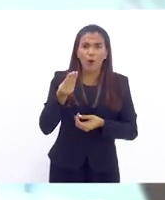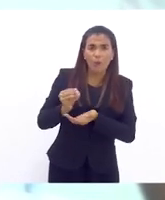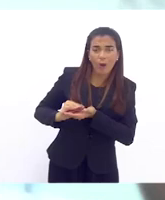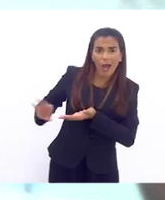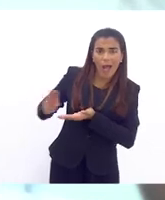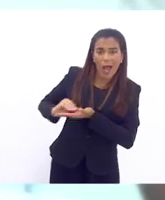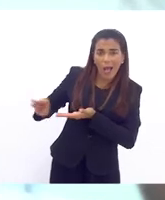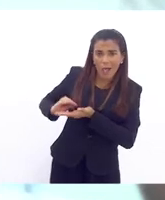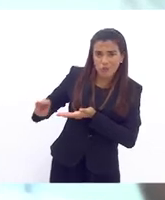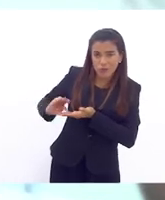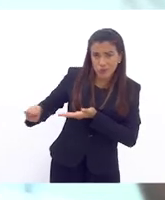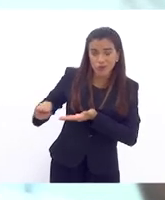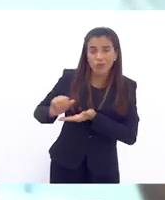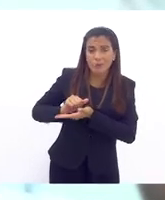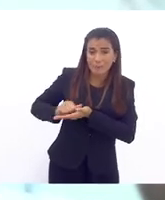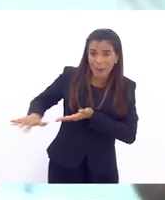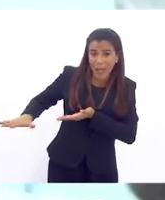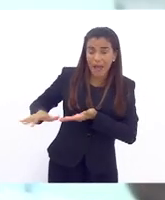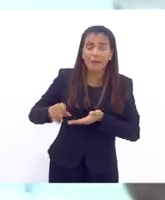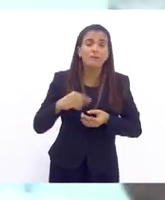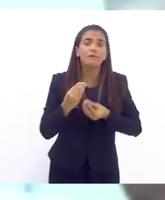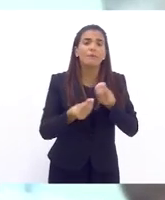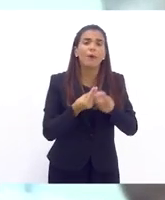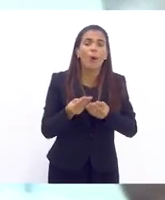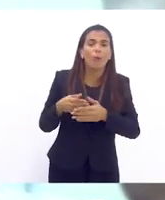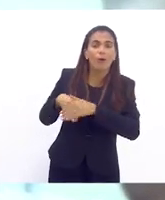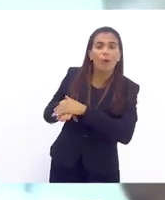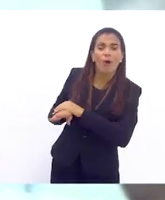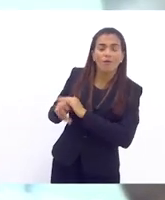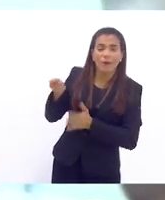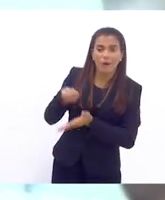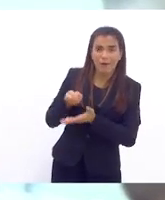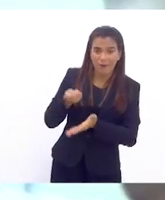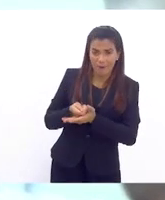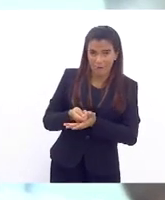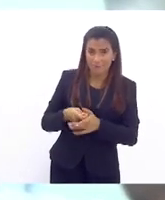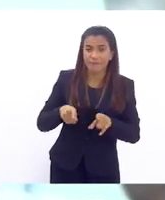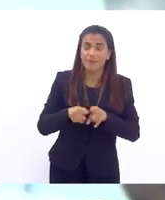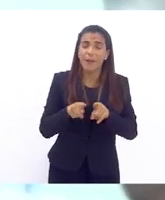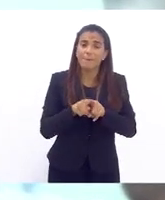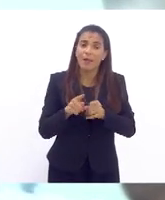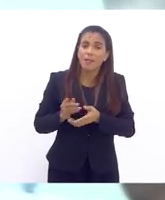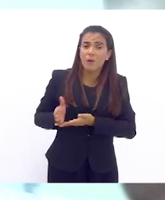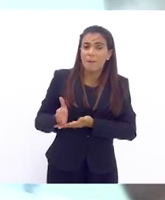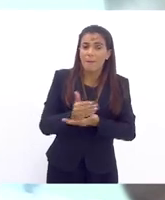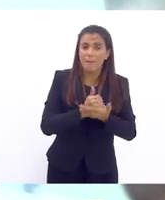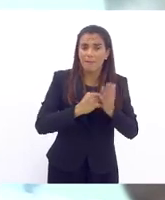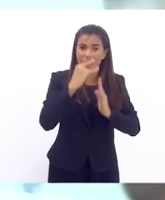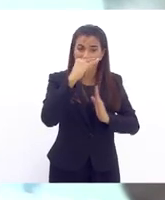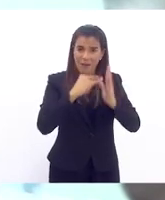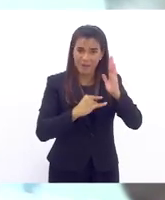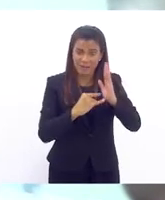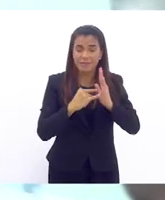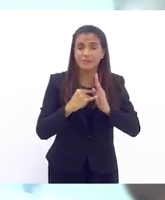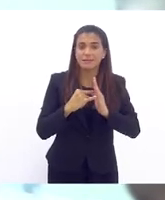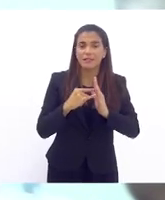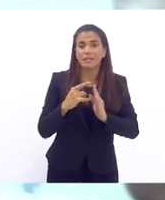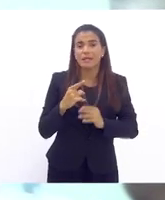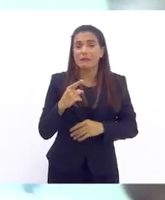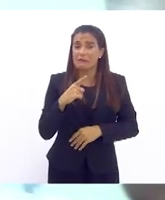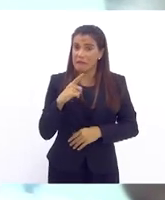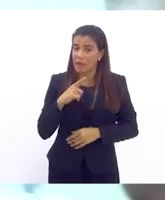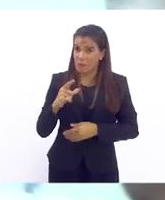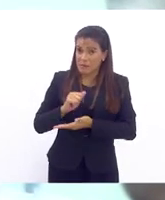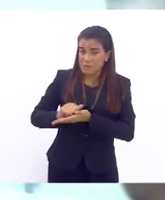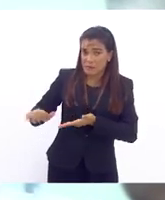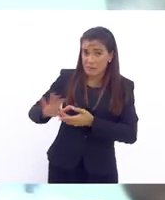isso tem que ser informado pela Seplag também se a receita Não performar e você tem uma despesa